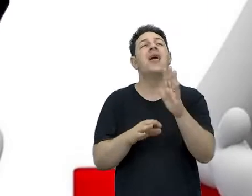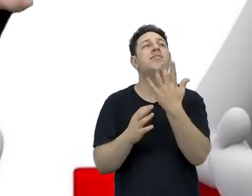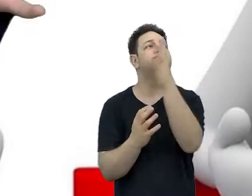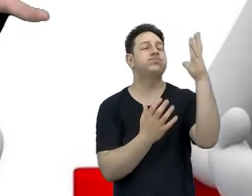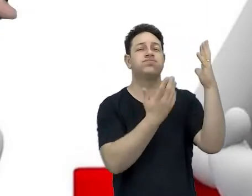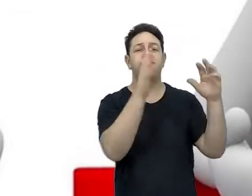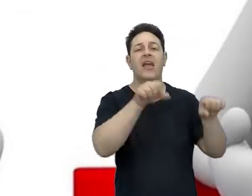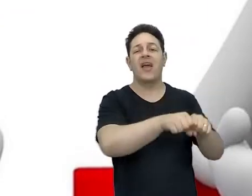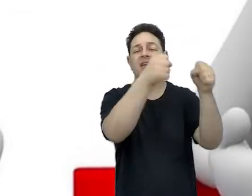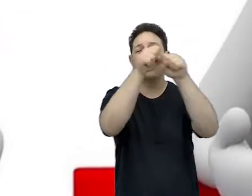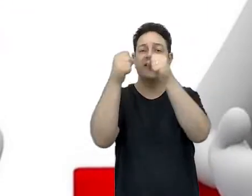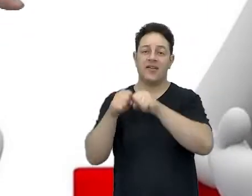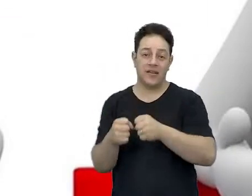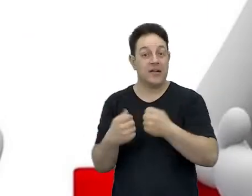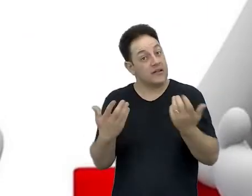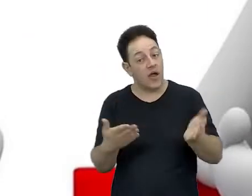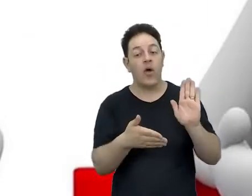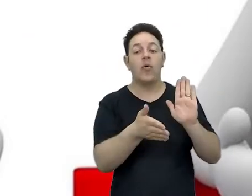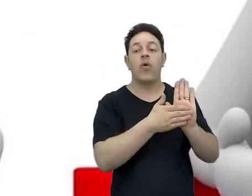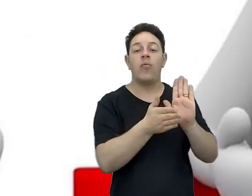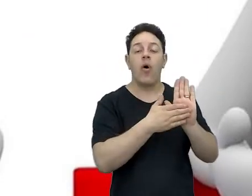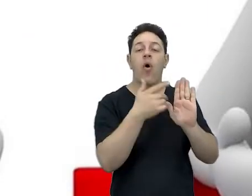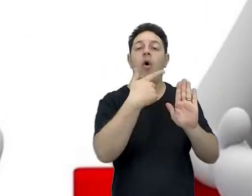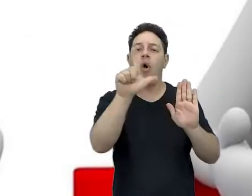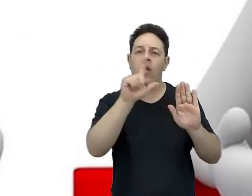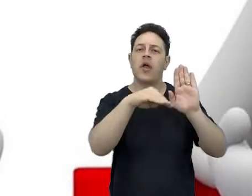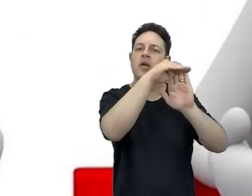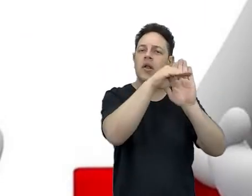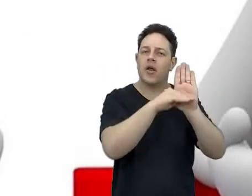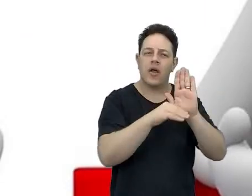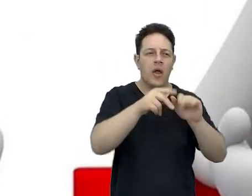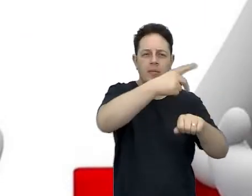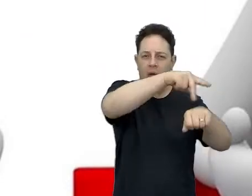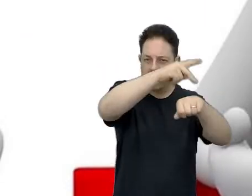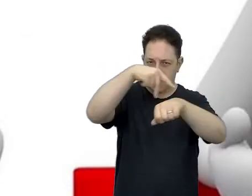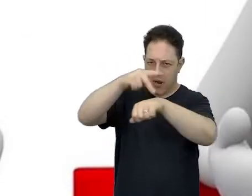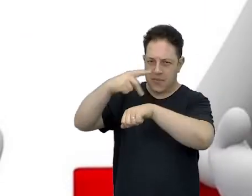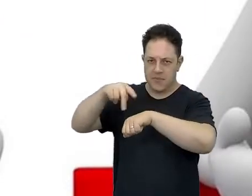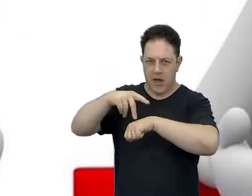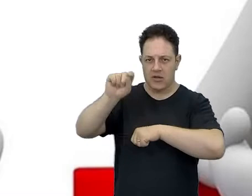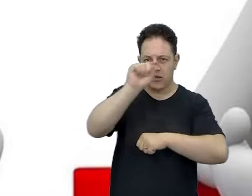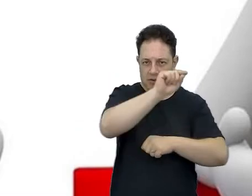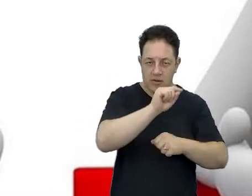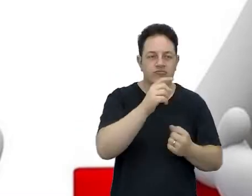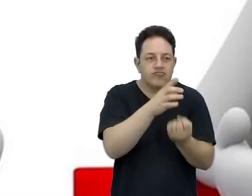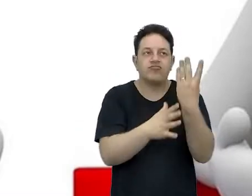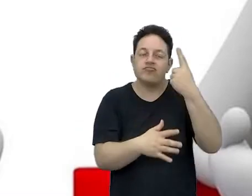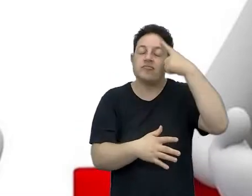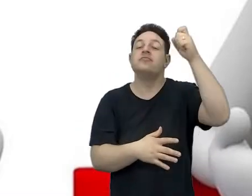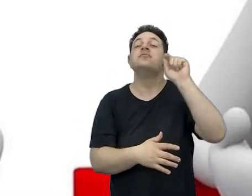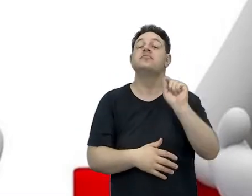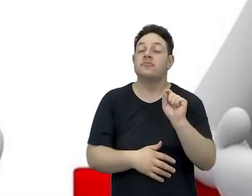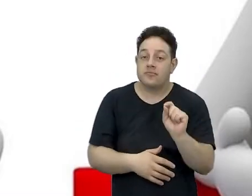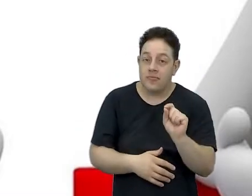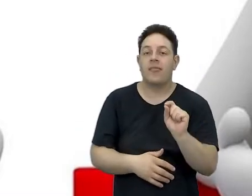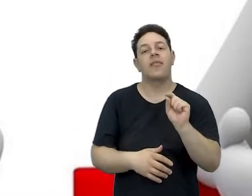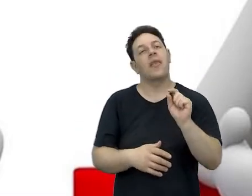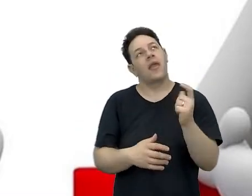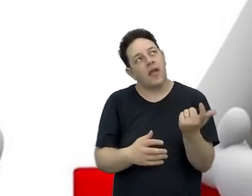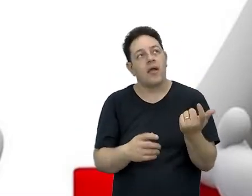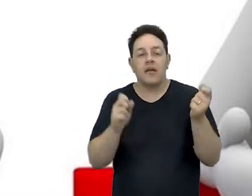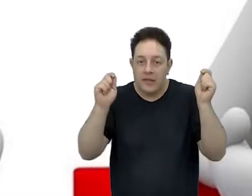legal. Então, as propostas ambientais, os protocolos de todas as nações que criaram aí